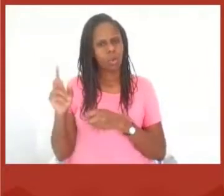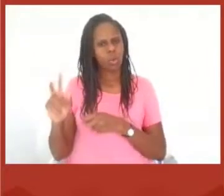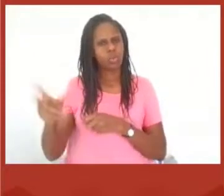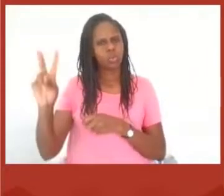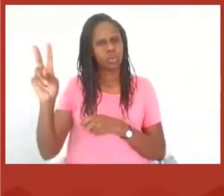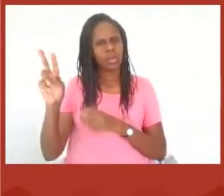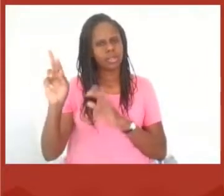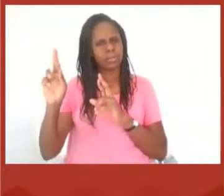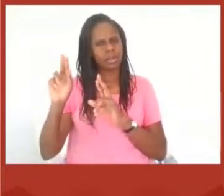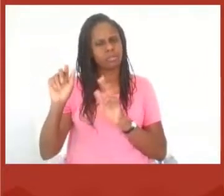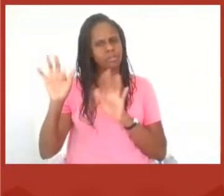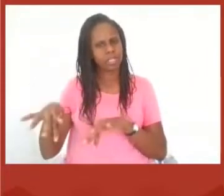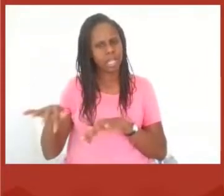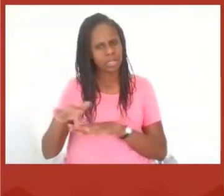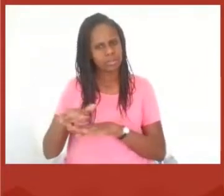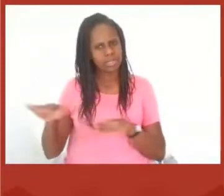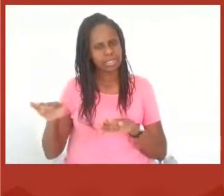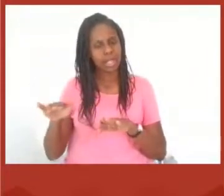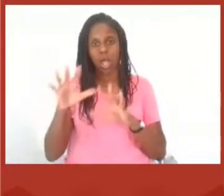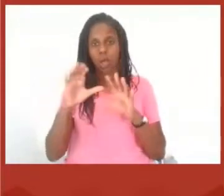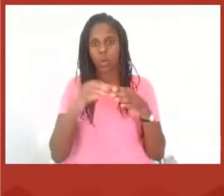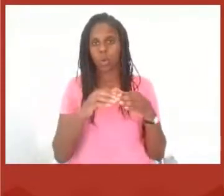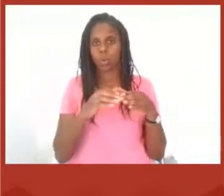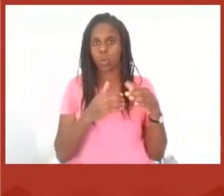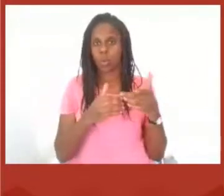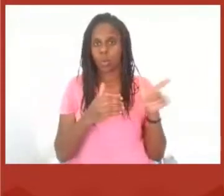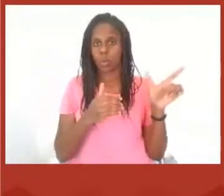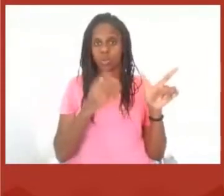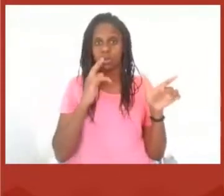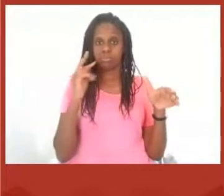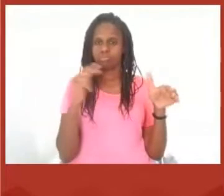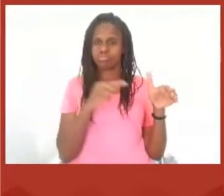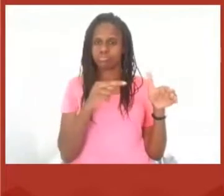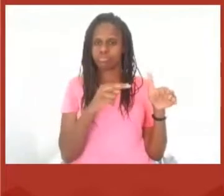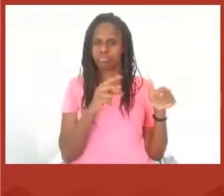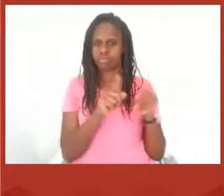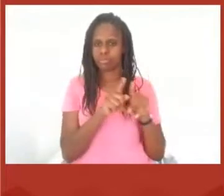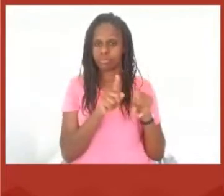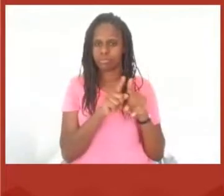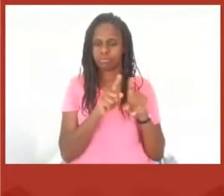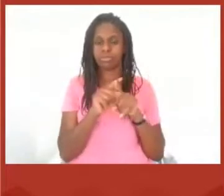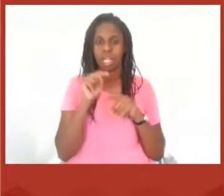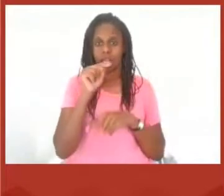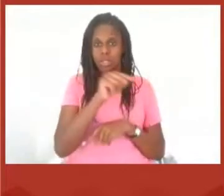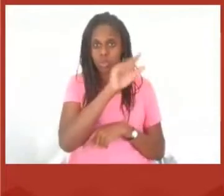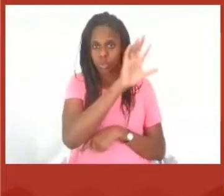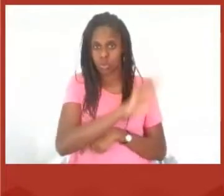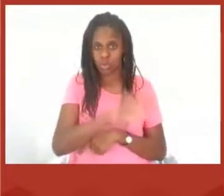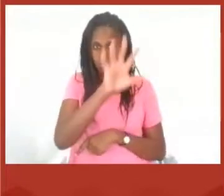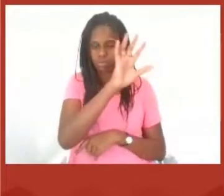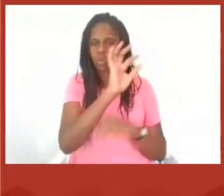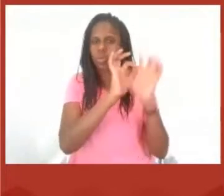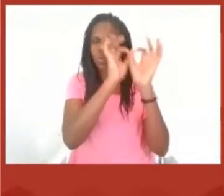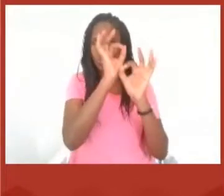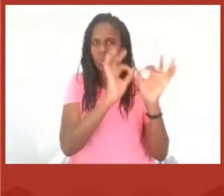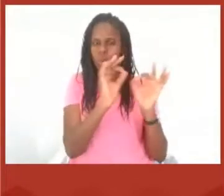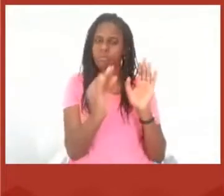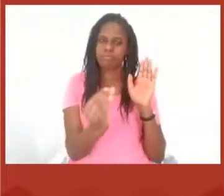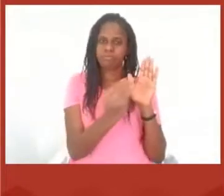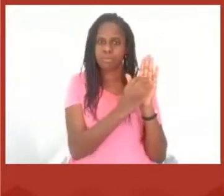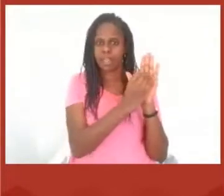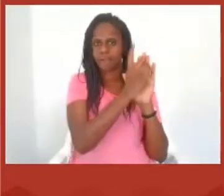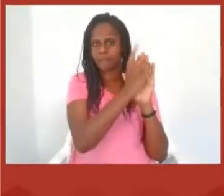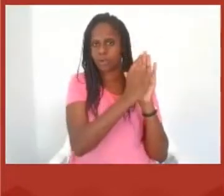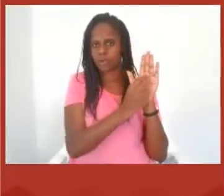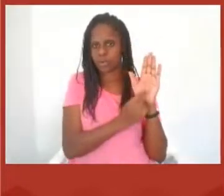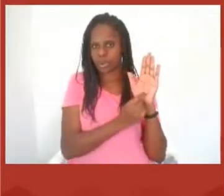Estou atento no outro grupo aqui também. É a questão de organizar isso aqui e colocar no Forms. A gente optou por tirar a